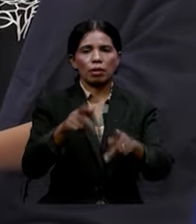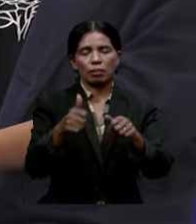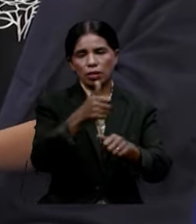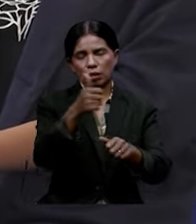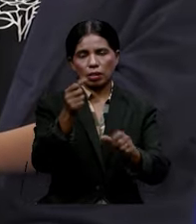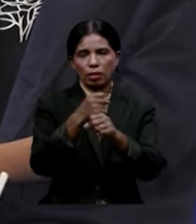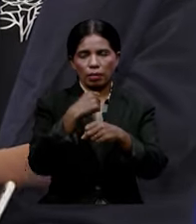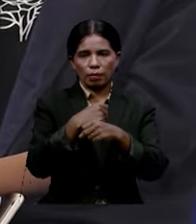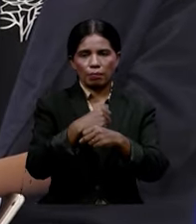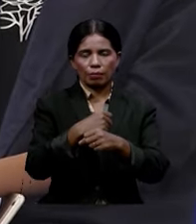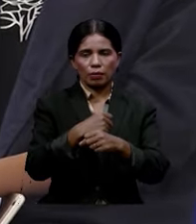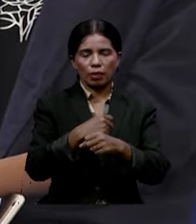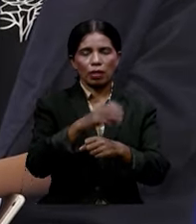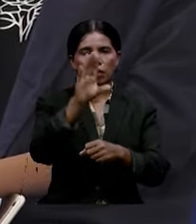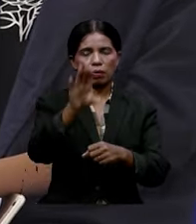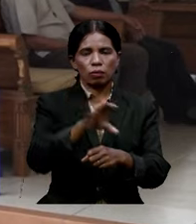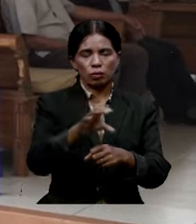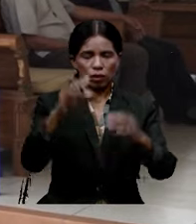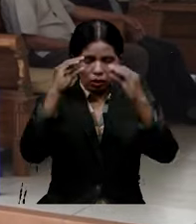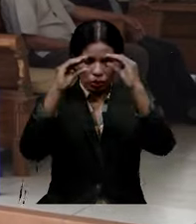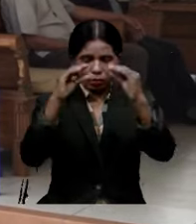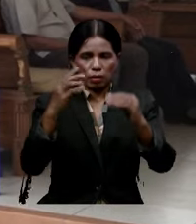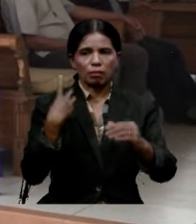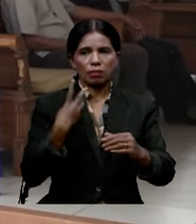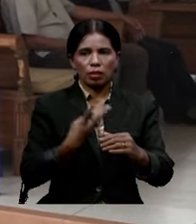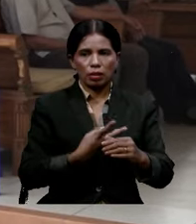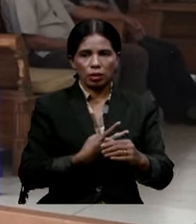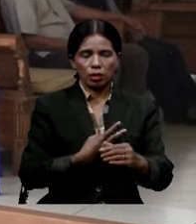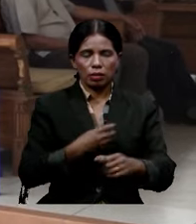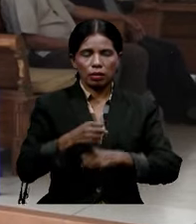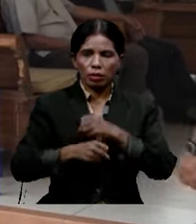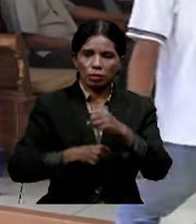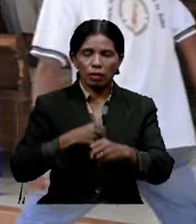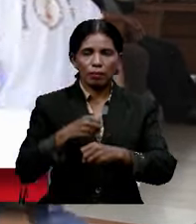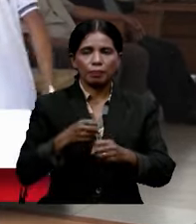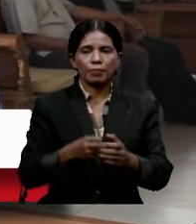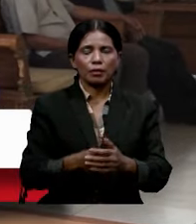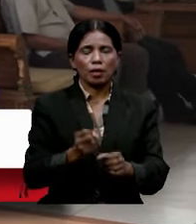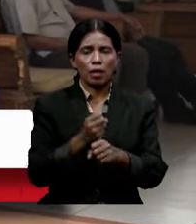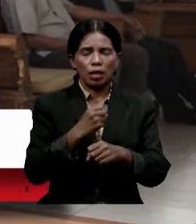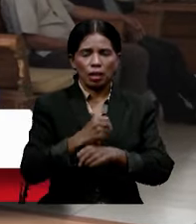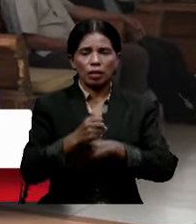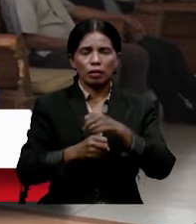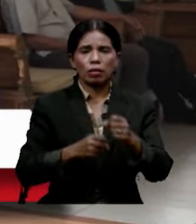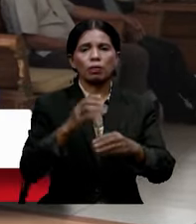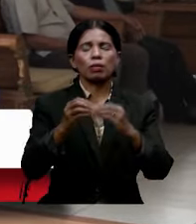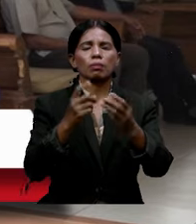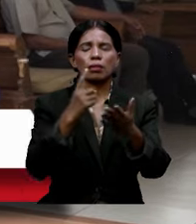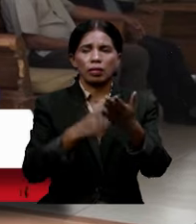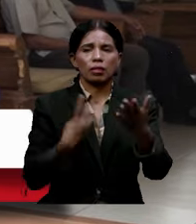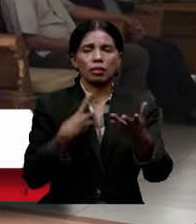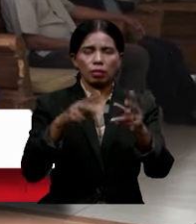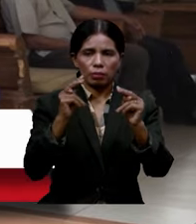halo. Cruz ne fanoi maita boatira nem acera sacrifício. Agora, sacrifício cada que ita